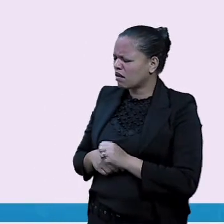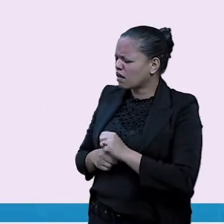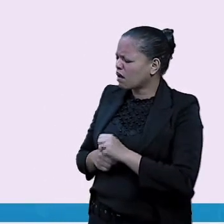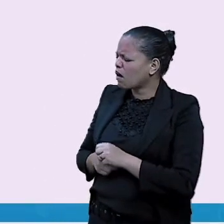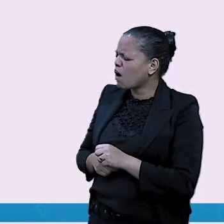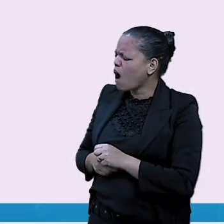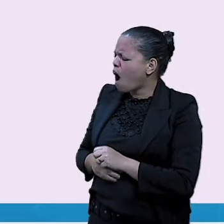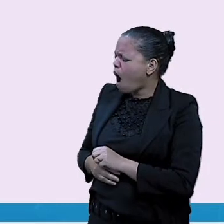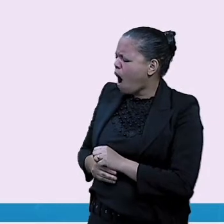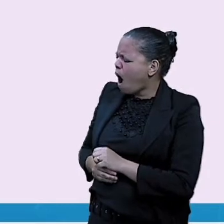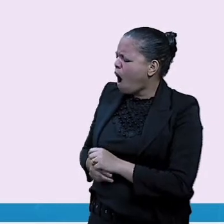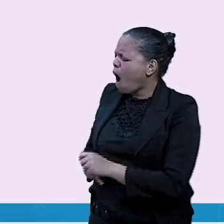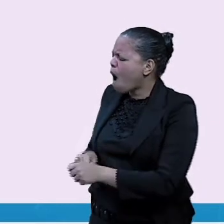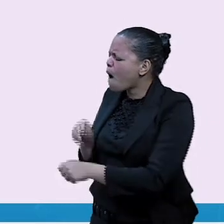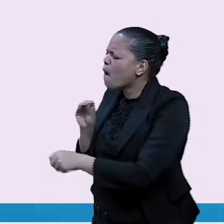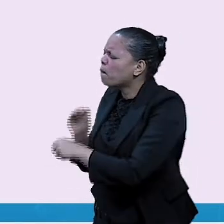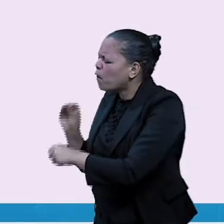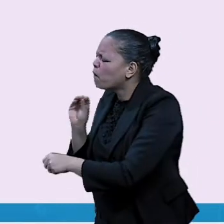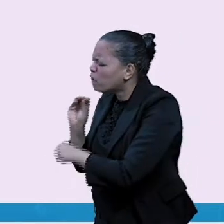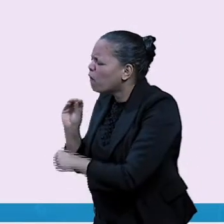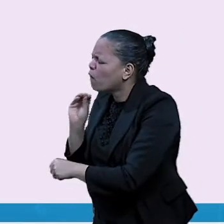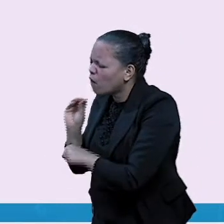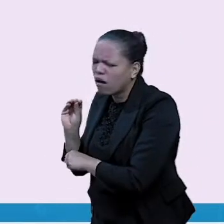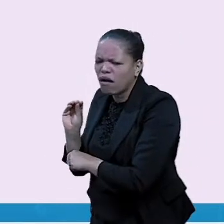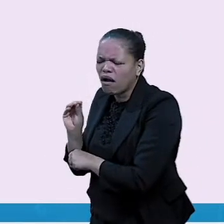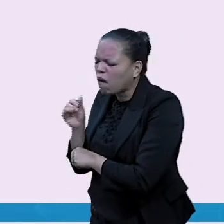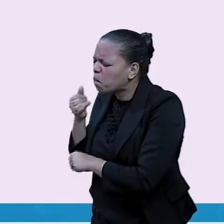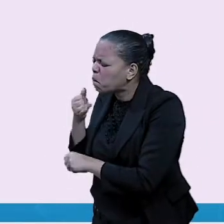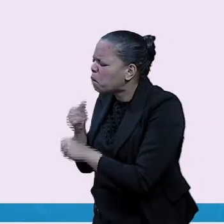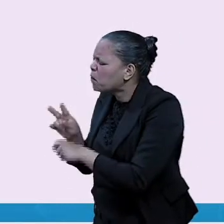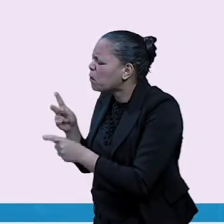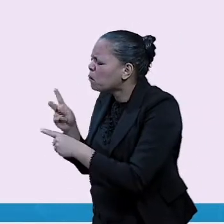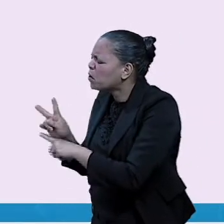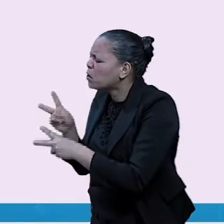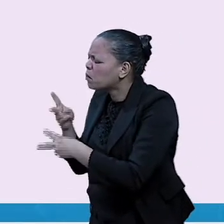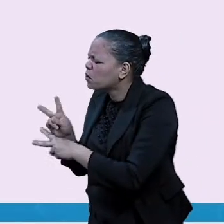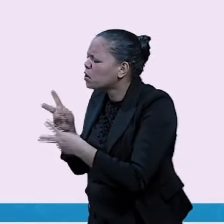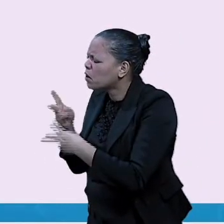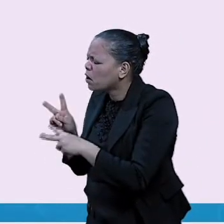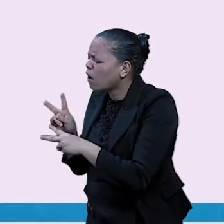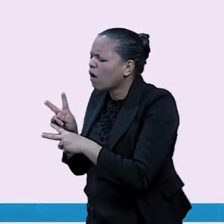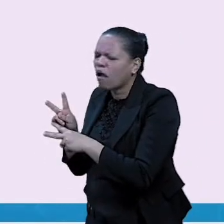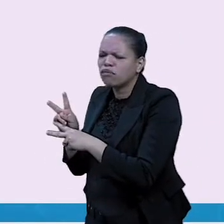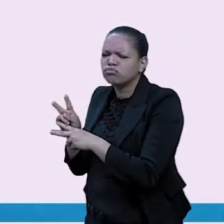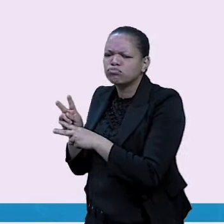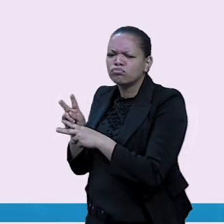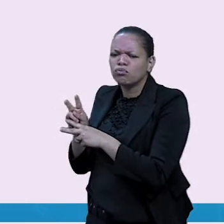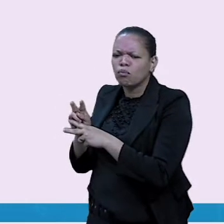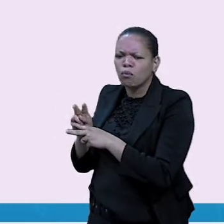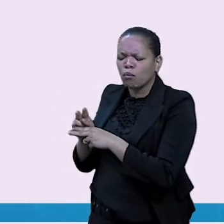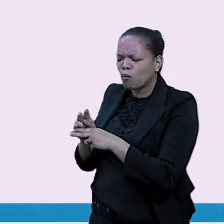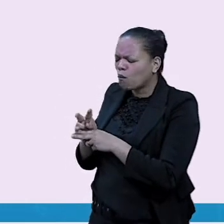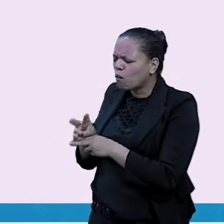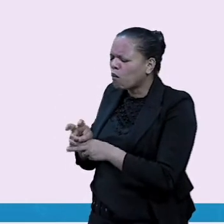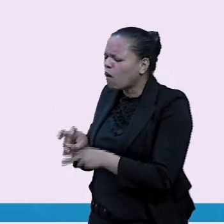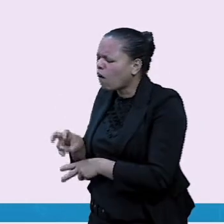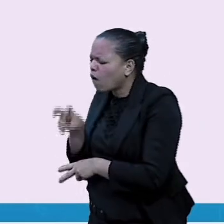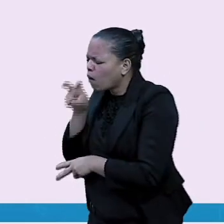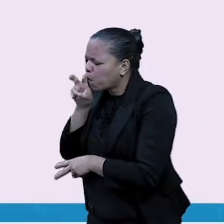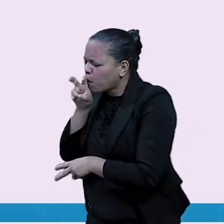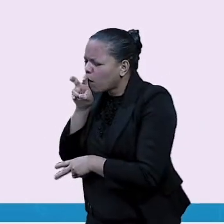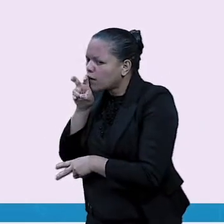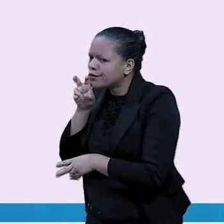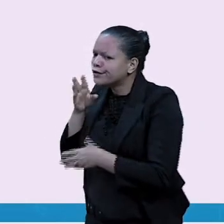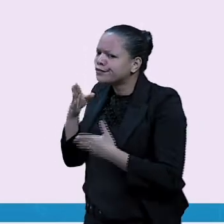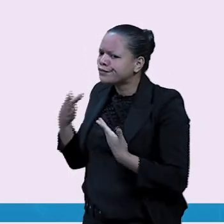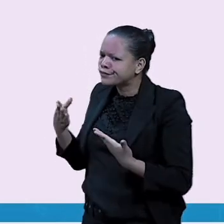estão falando ao mesmo tempo. A gente chama isso de balão de fala coletiva, ou